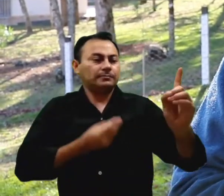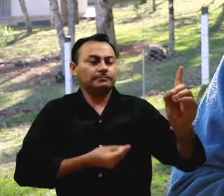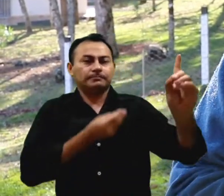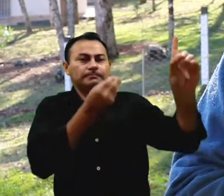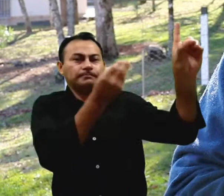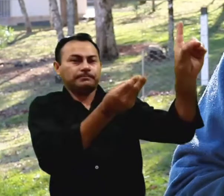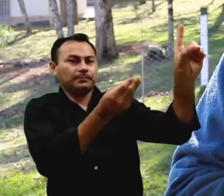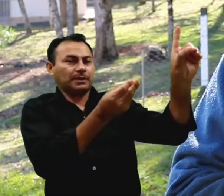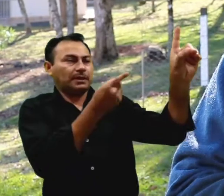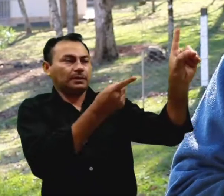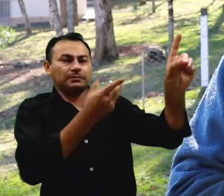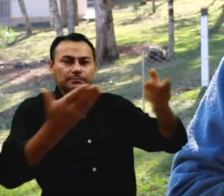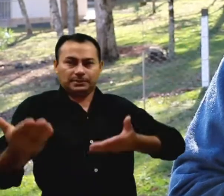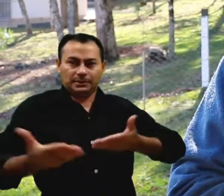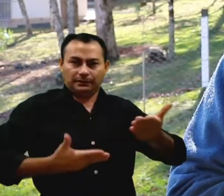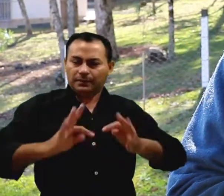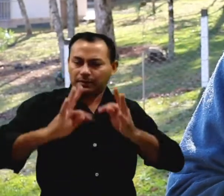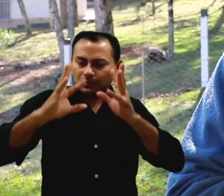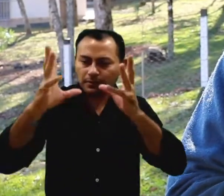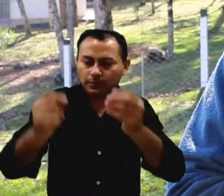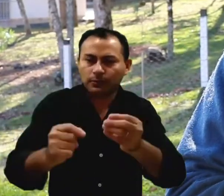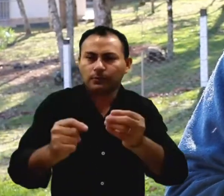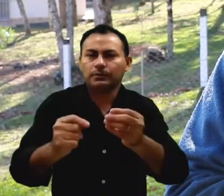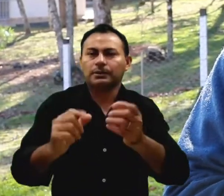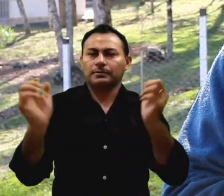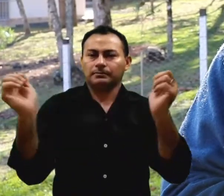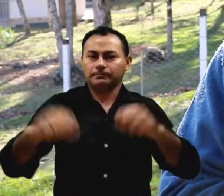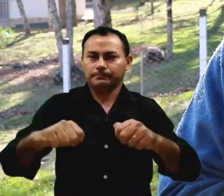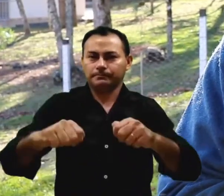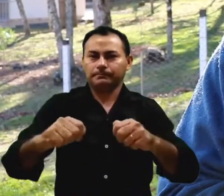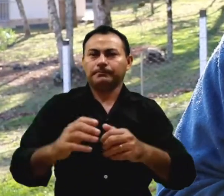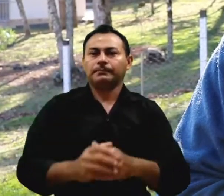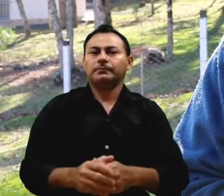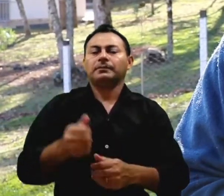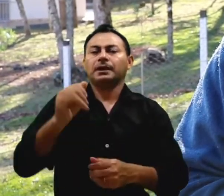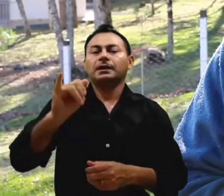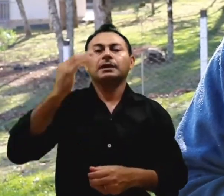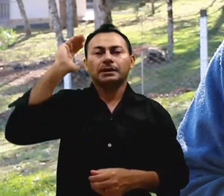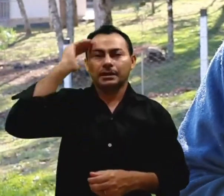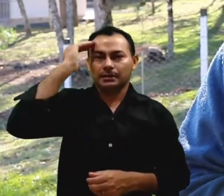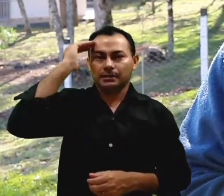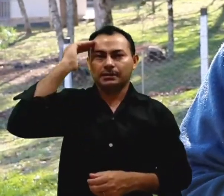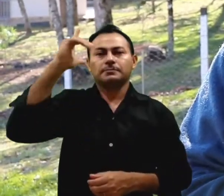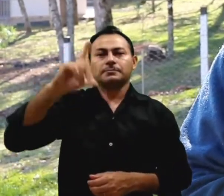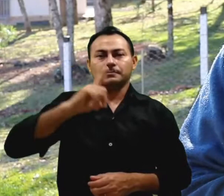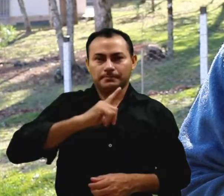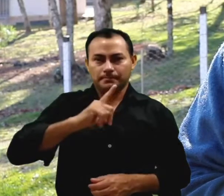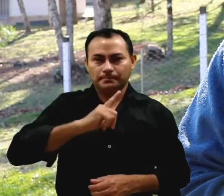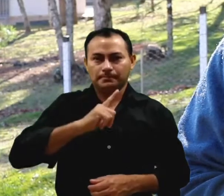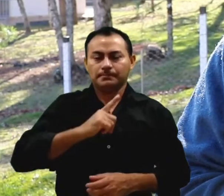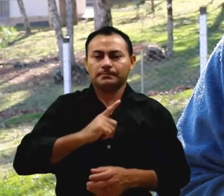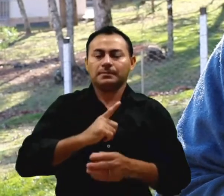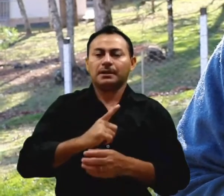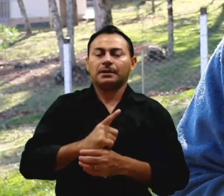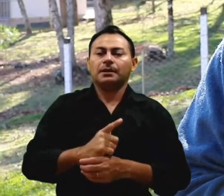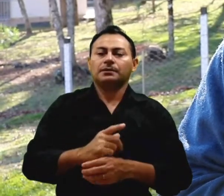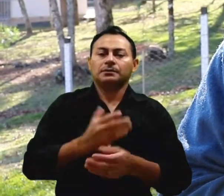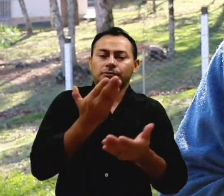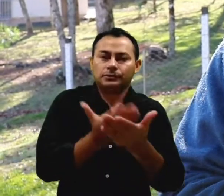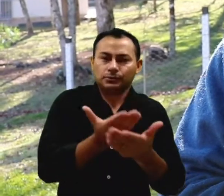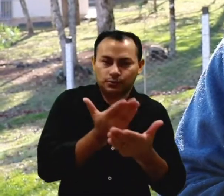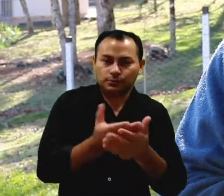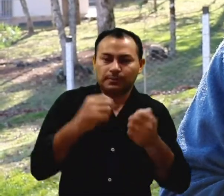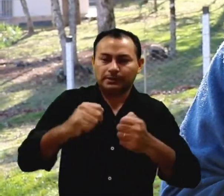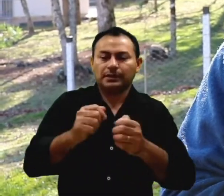vida a Deus, servindo em tudo aquilo que fosse possível. E aí entendi que havia essa formação